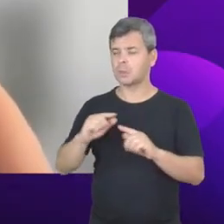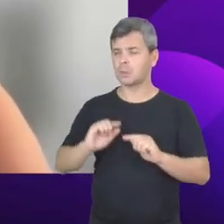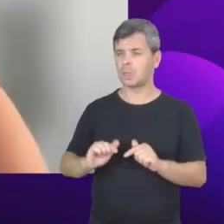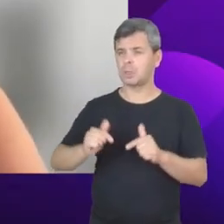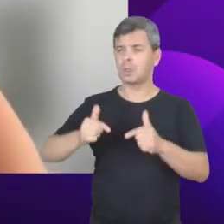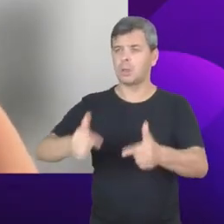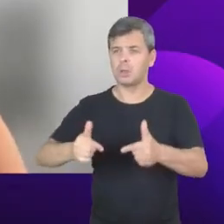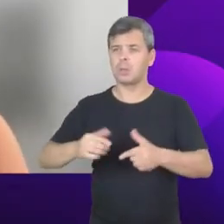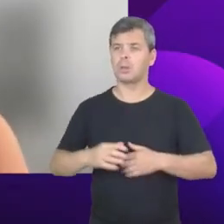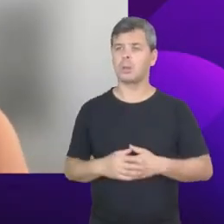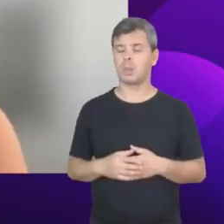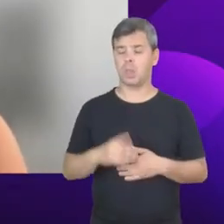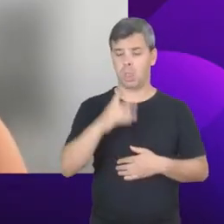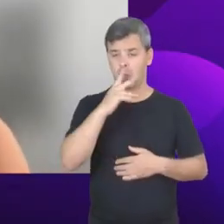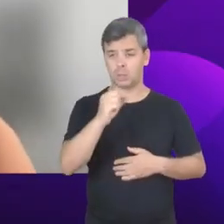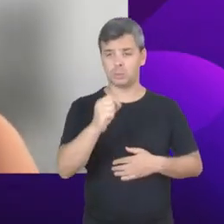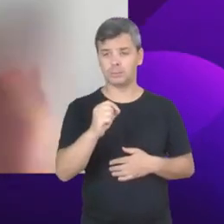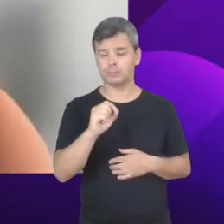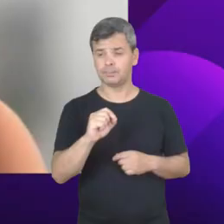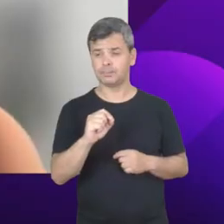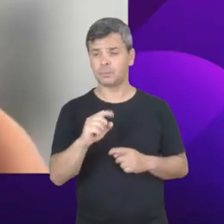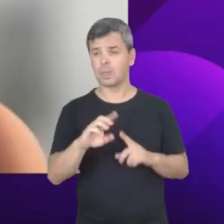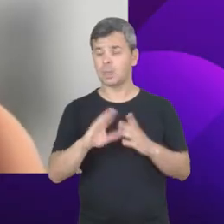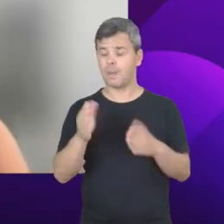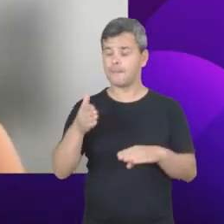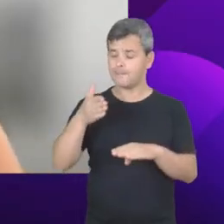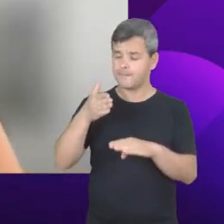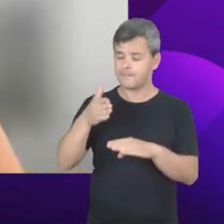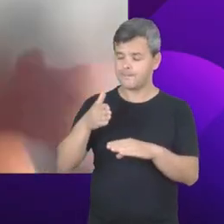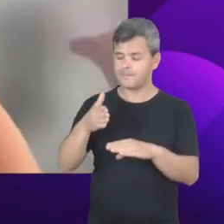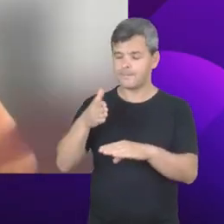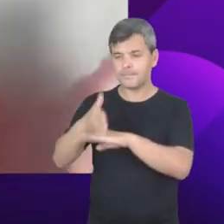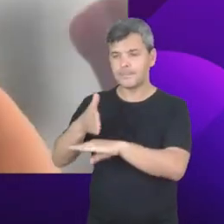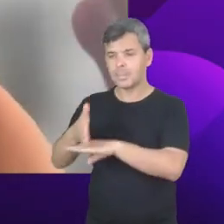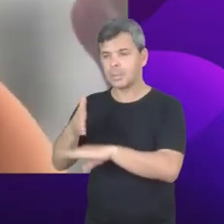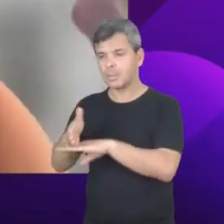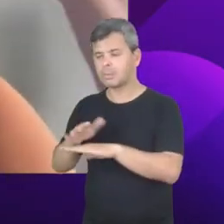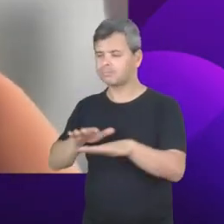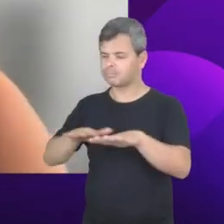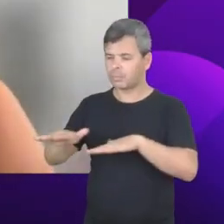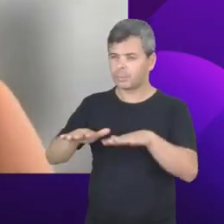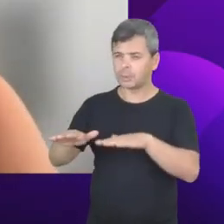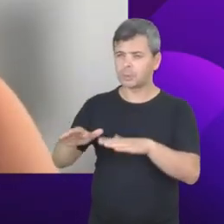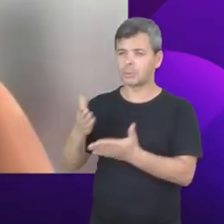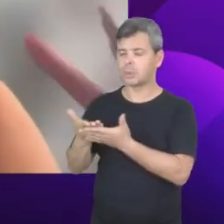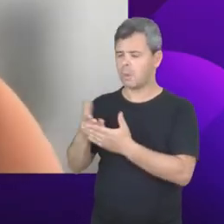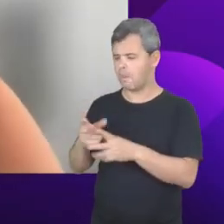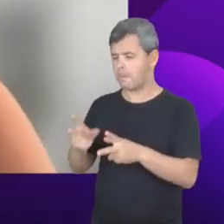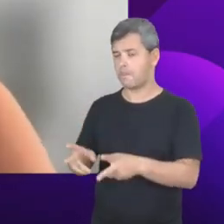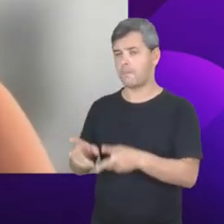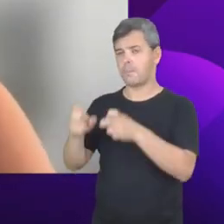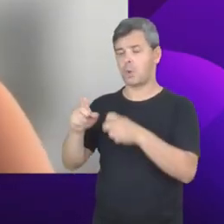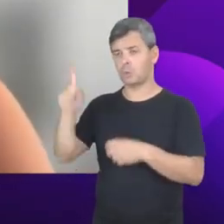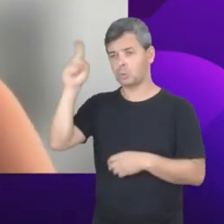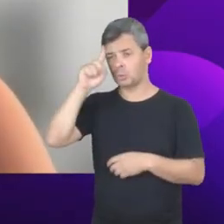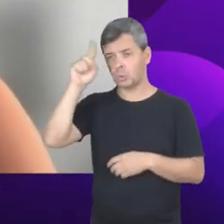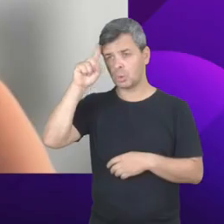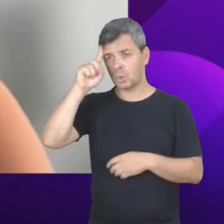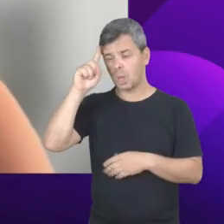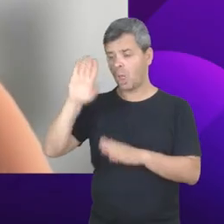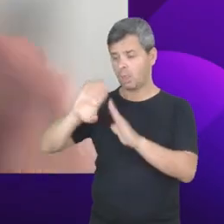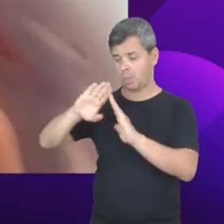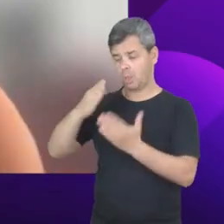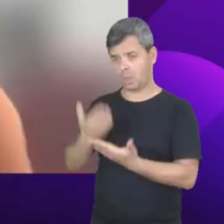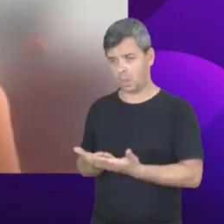luta. E acho que quem já participou do movimento estudantil ou quem percebe isso no cotidiano das